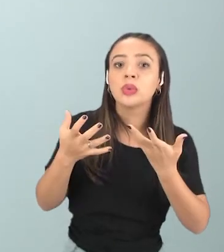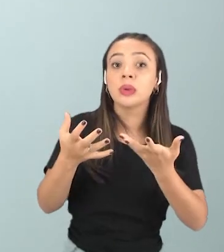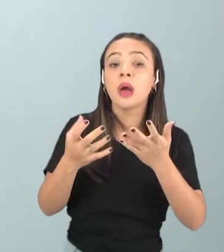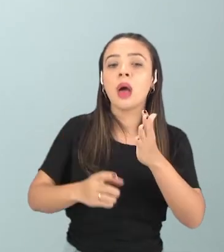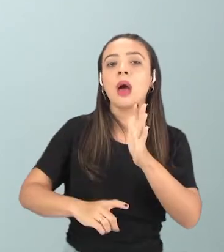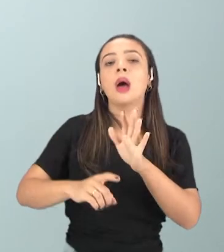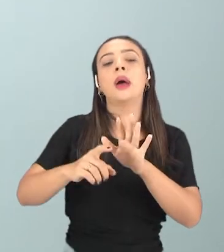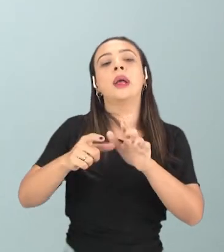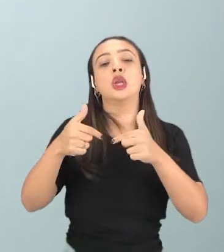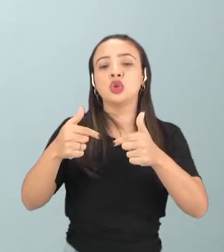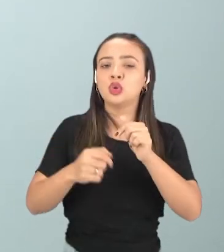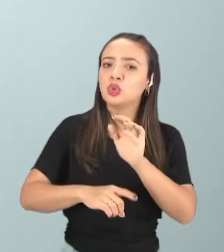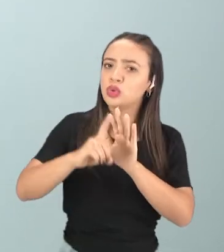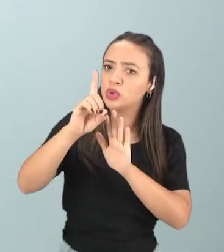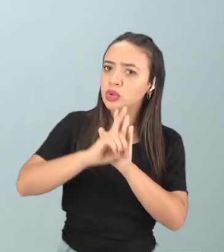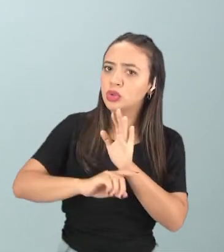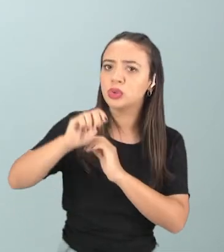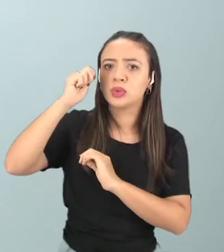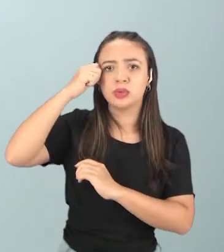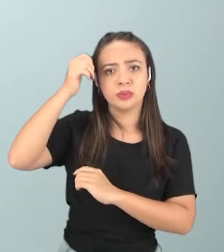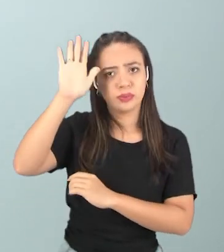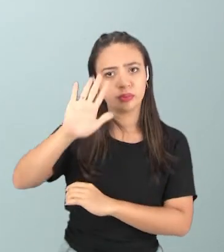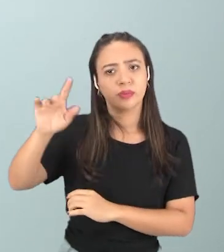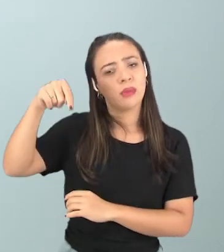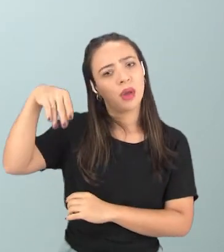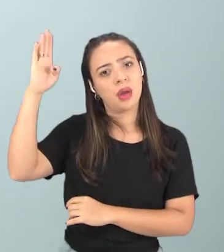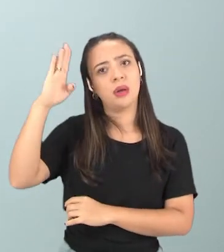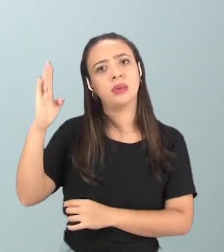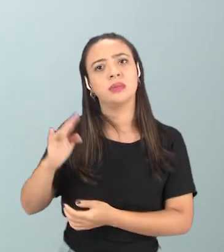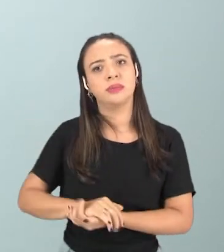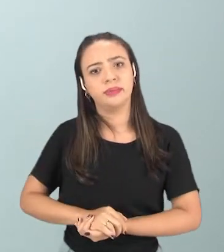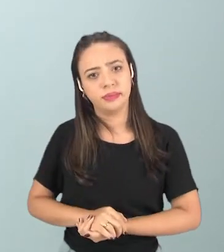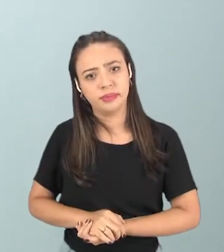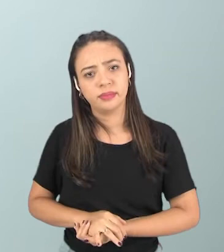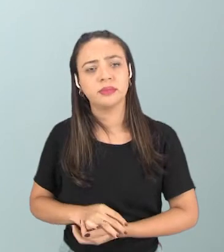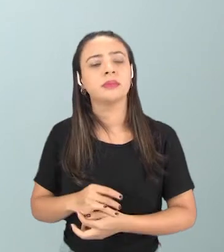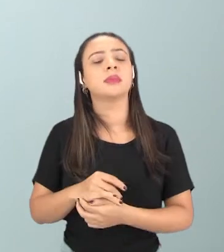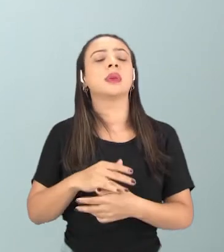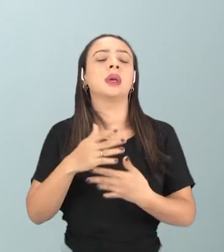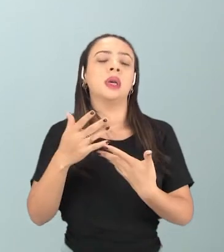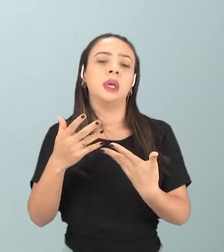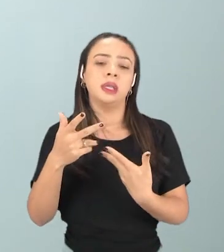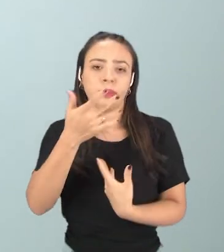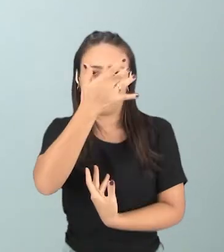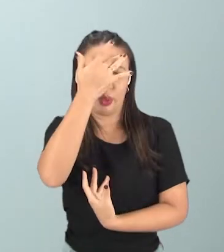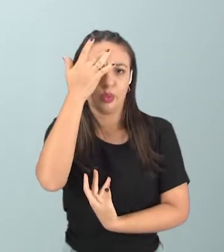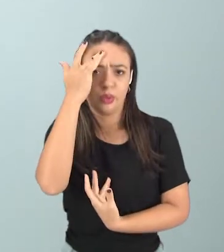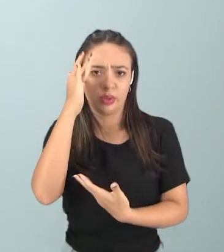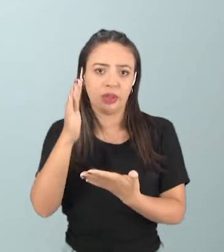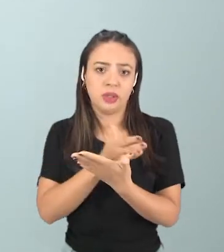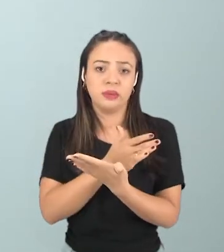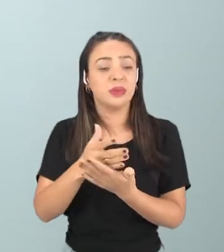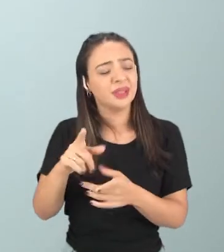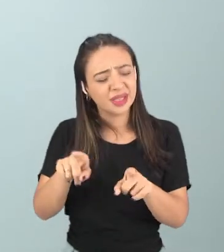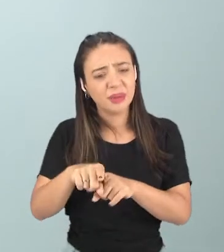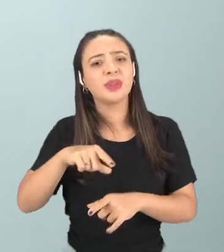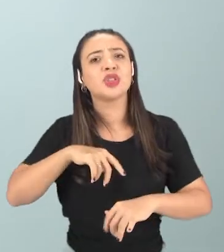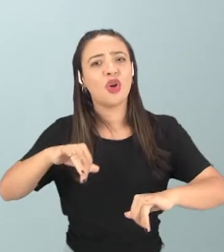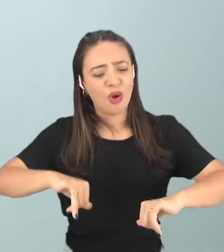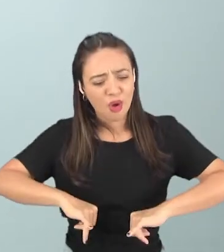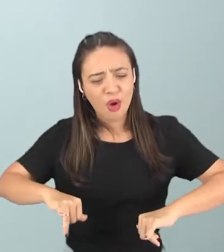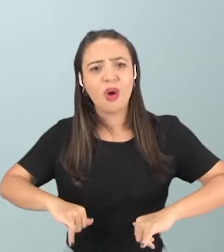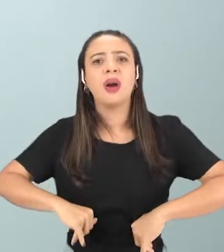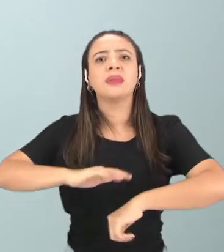negros e dos pretos no Brasil. Muitas vezes essas pessoas elas sofrem preconceito primeiro por